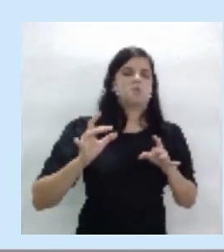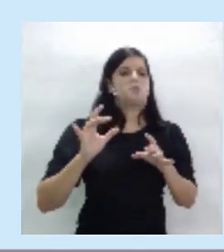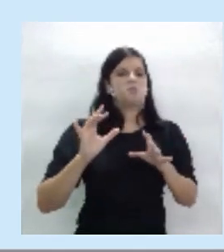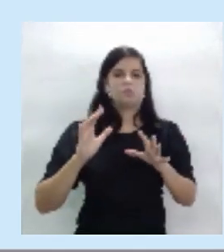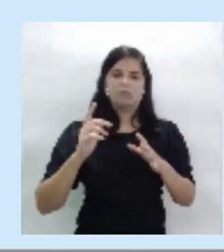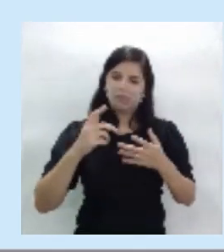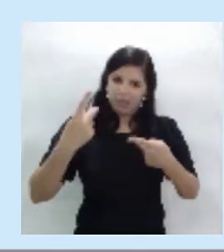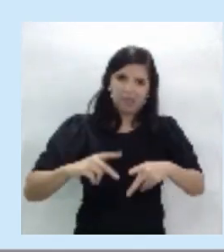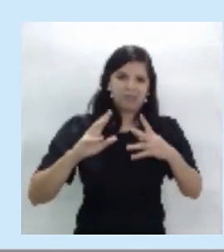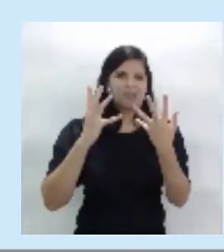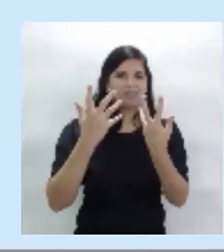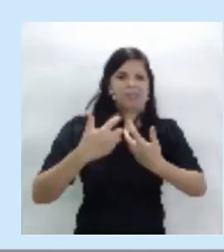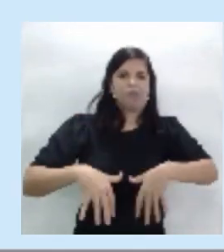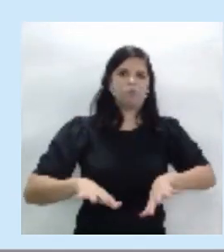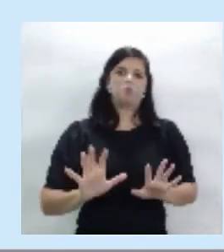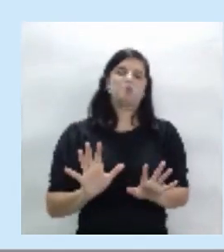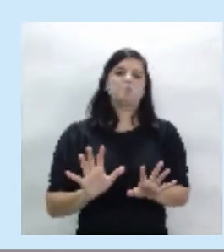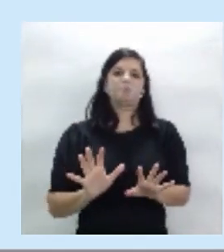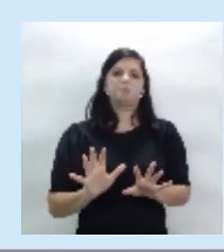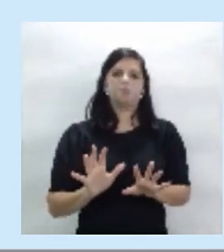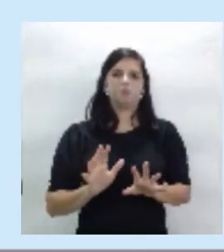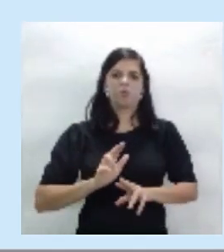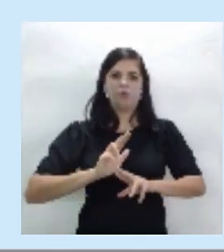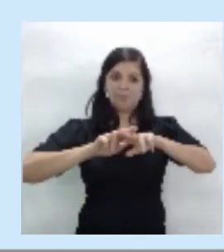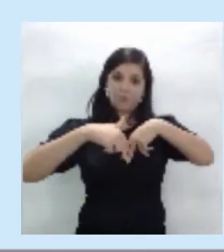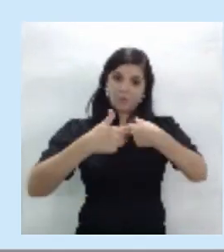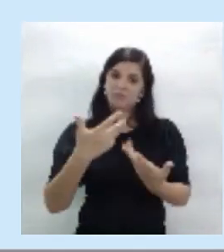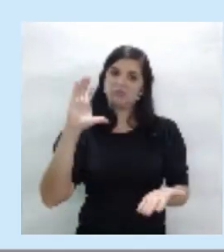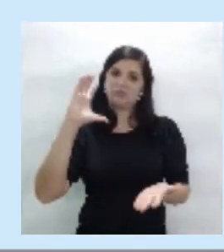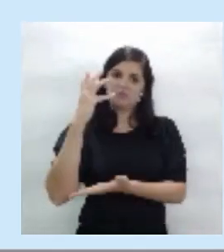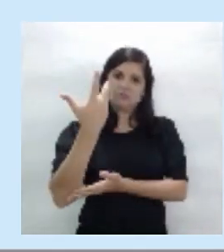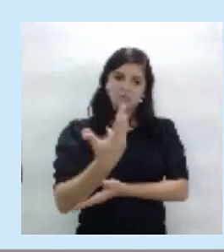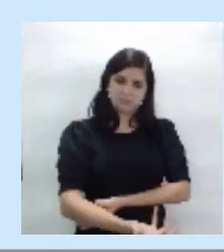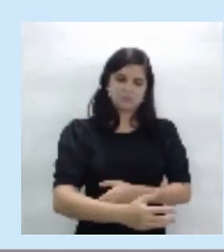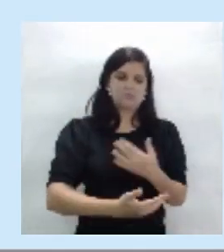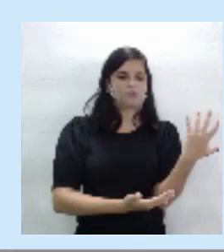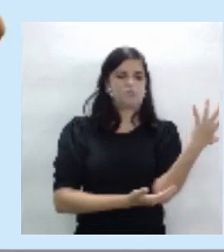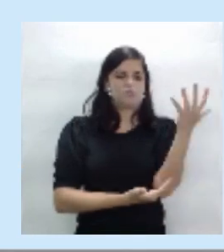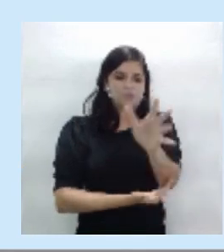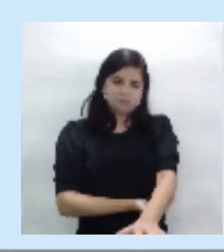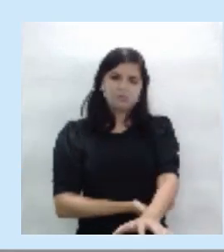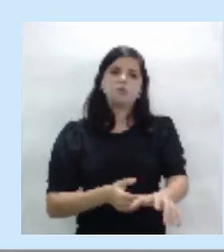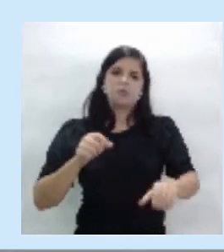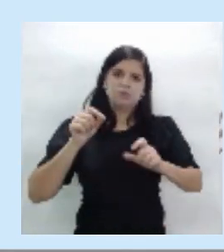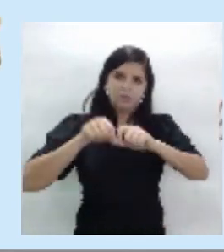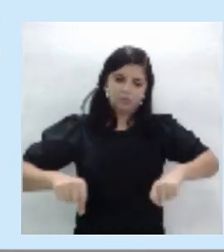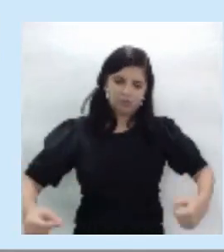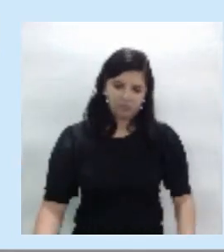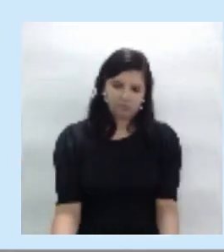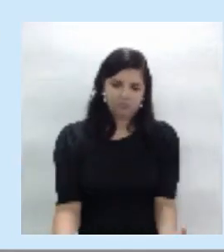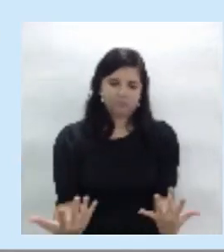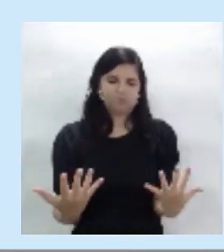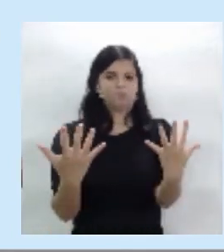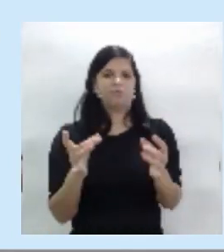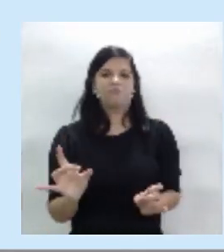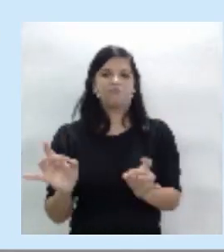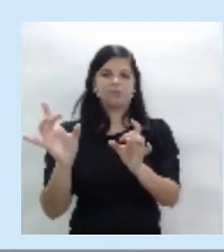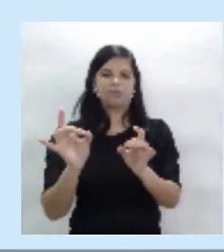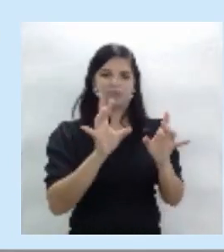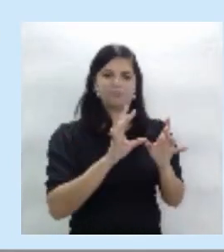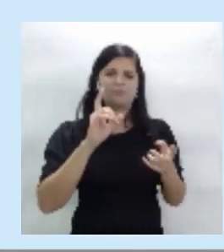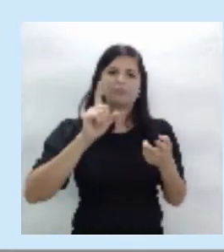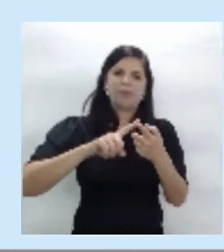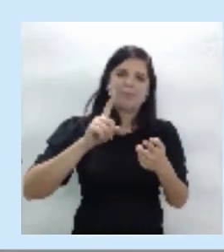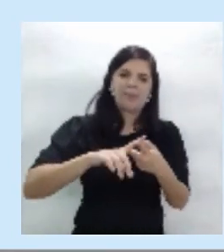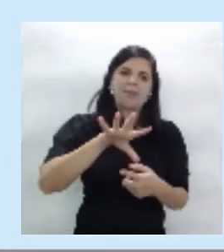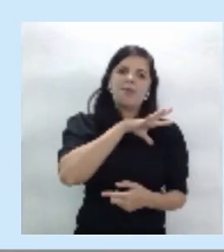vegetal natural para a plantação, para a agricultura e também para a criação de animais, né, gente? Então, a gente